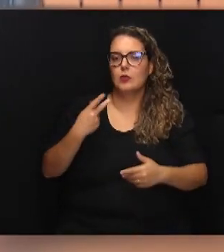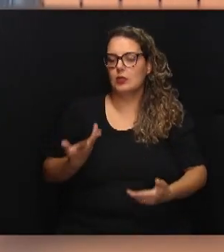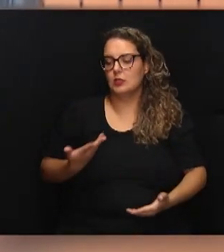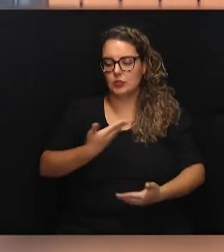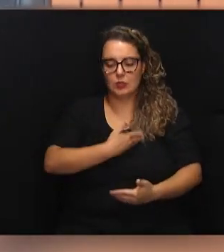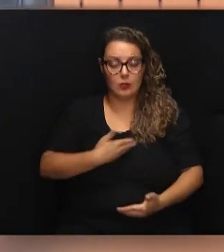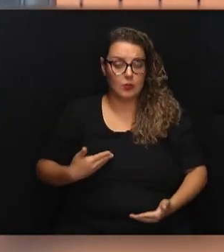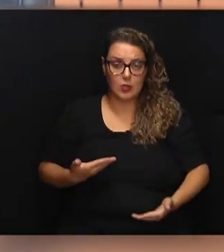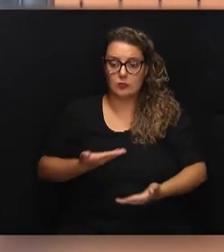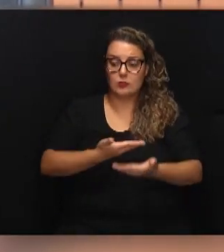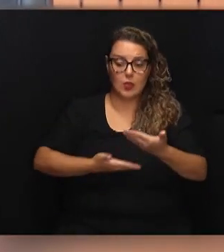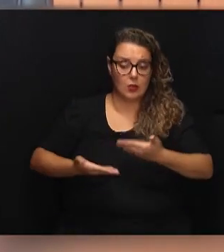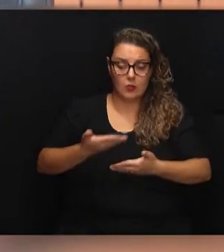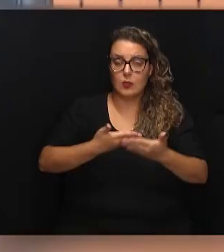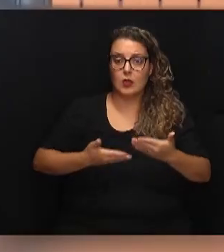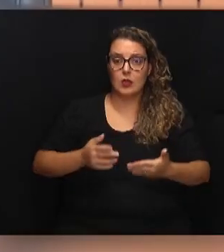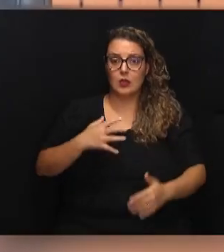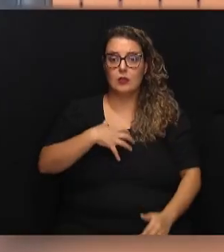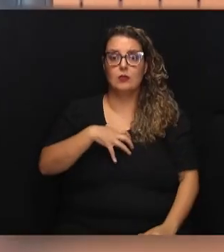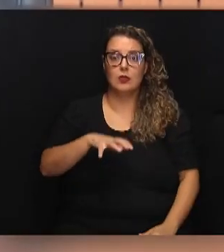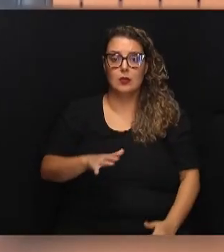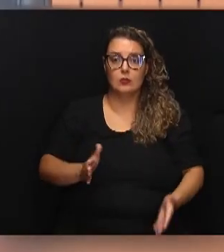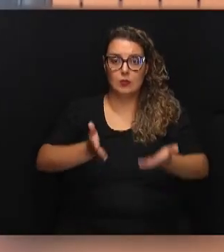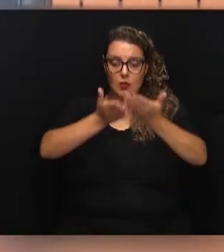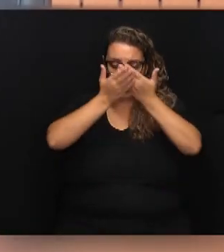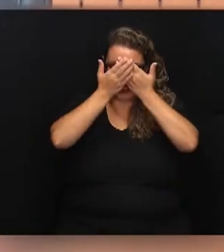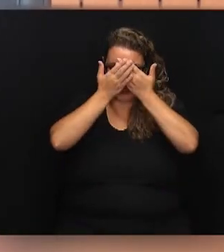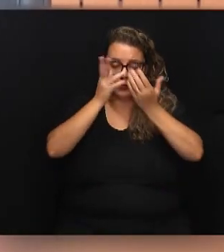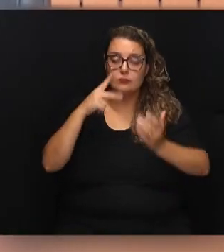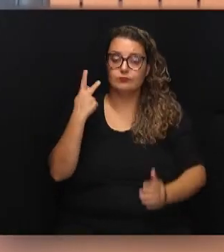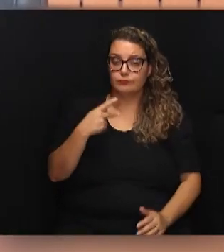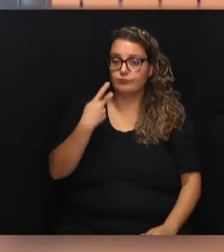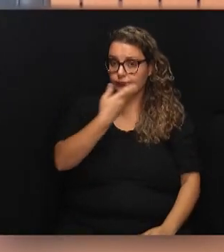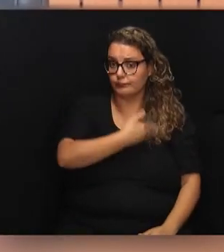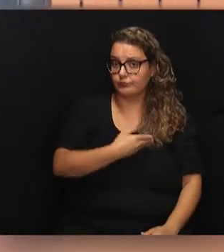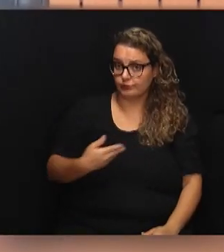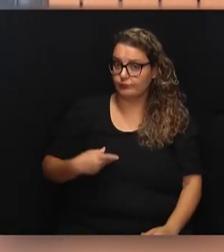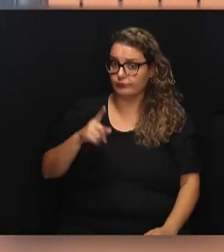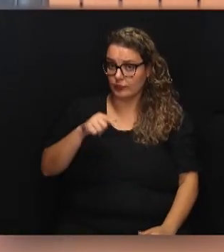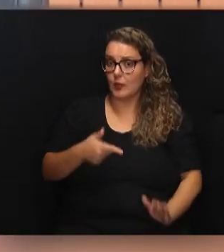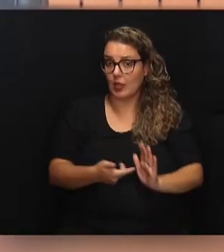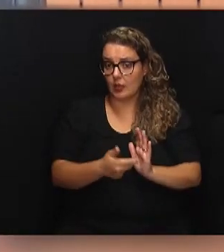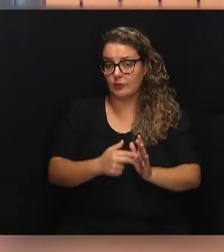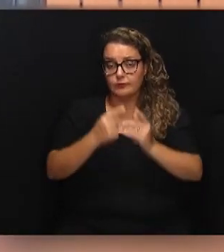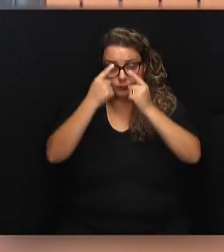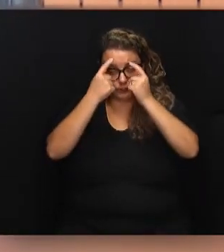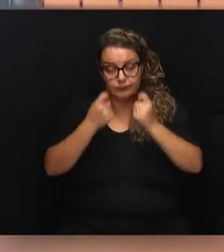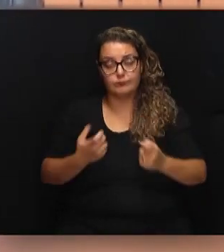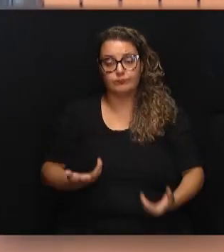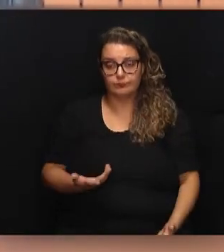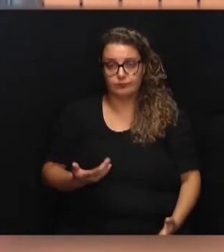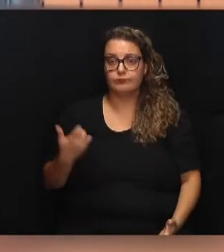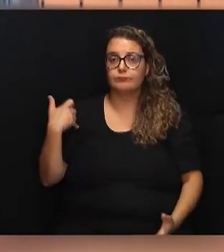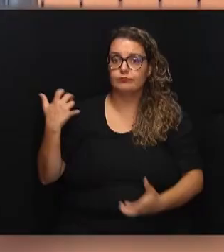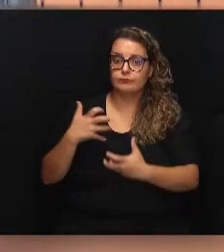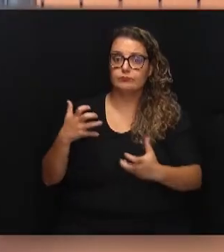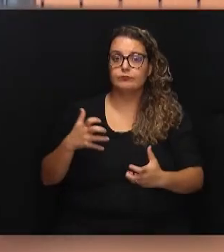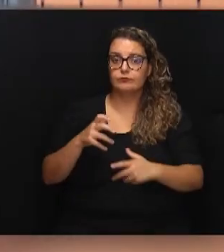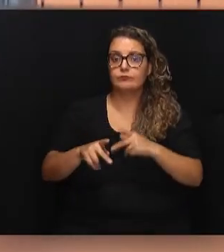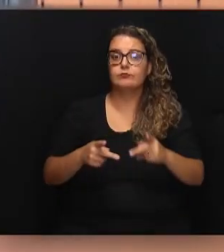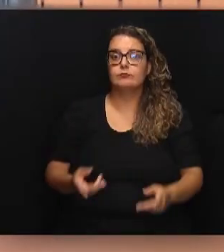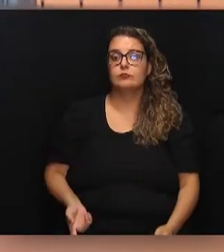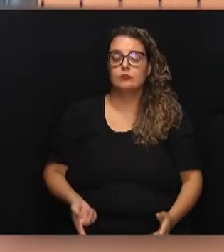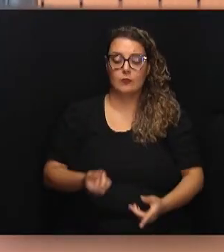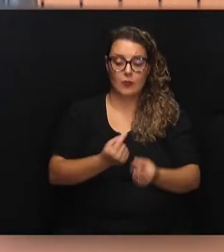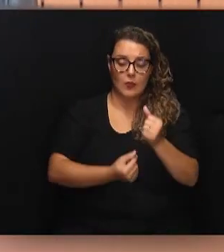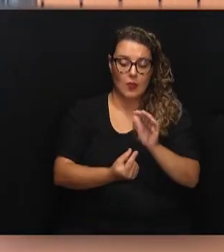forma de negação, a negação da política significa uma violência aos idosos. Vamos pegar o